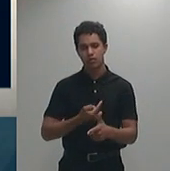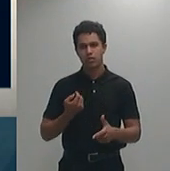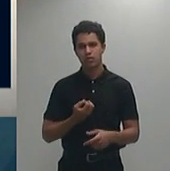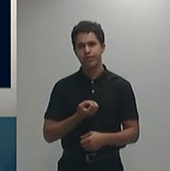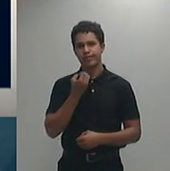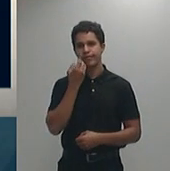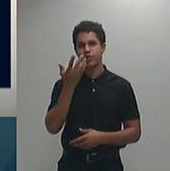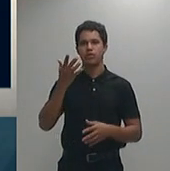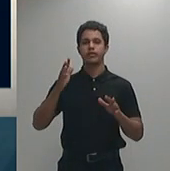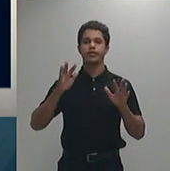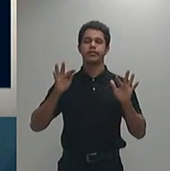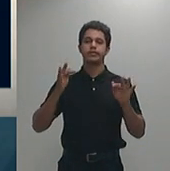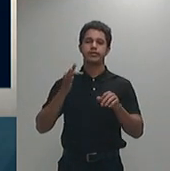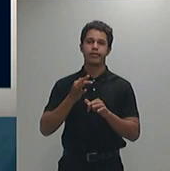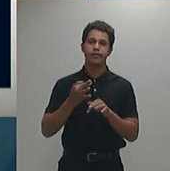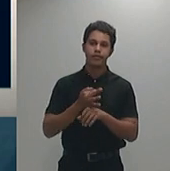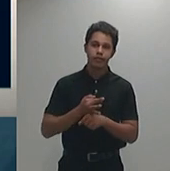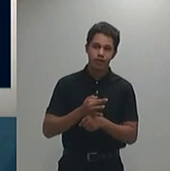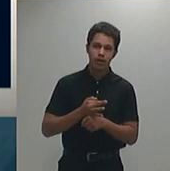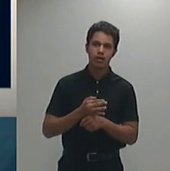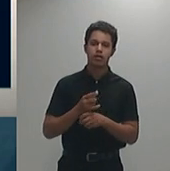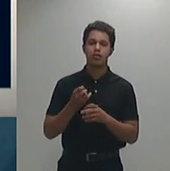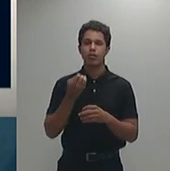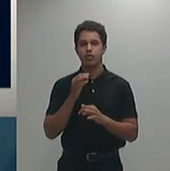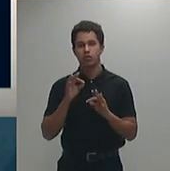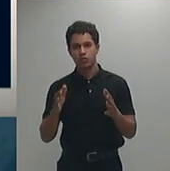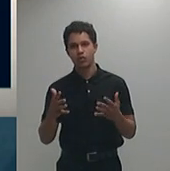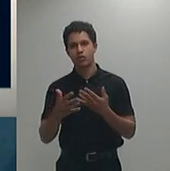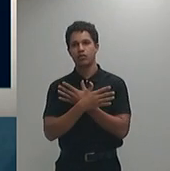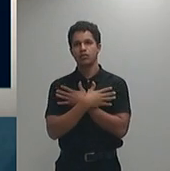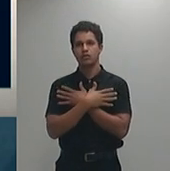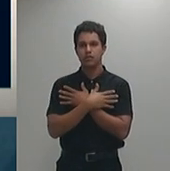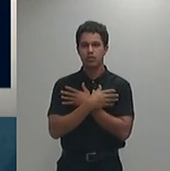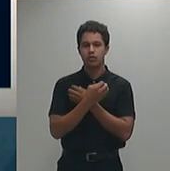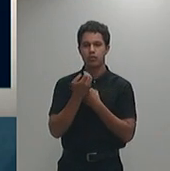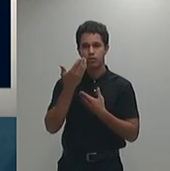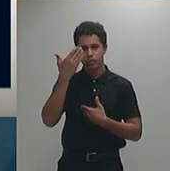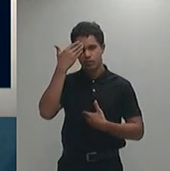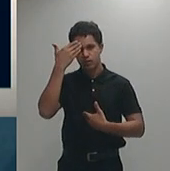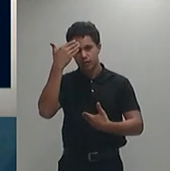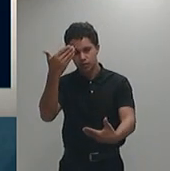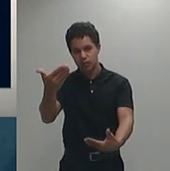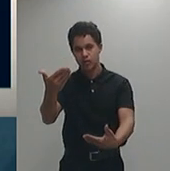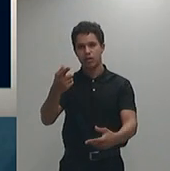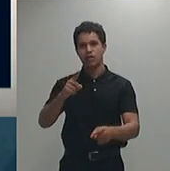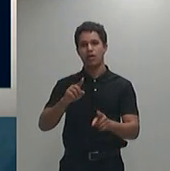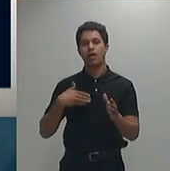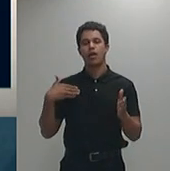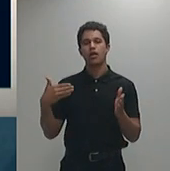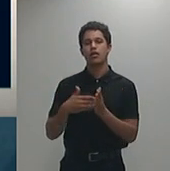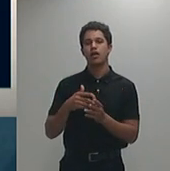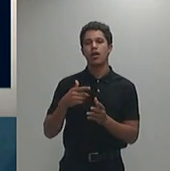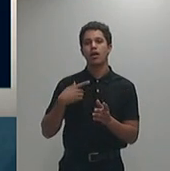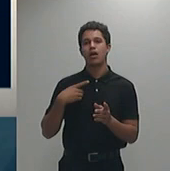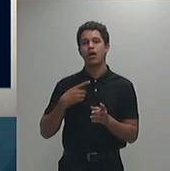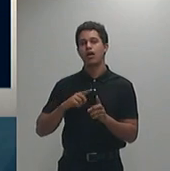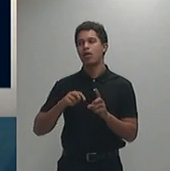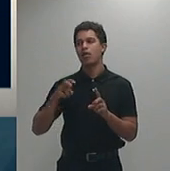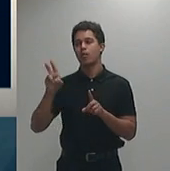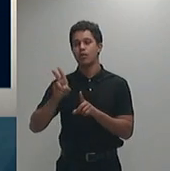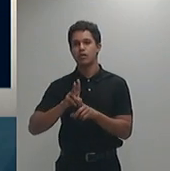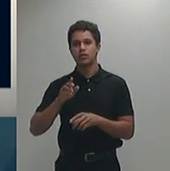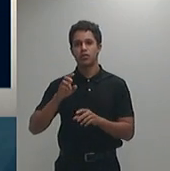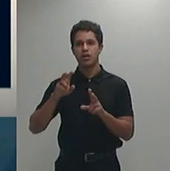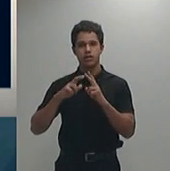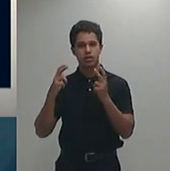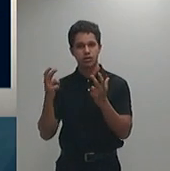a todos muito obrigado e até a próxima a próxima sessão que será no mês de agosto ele está